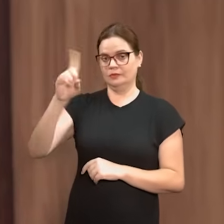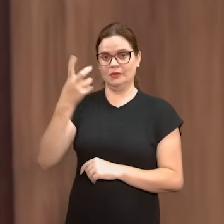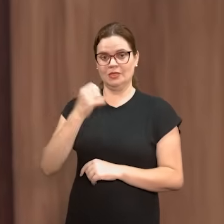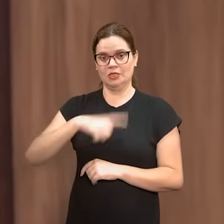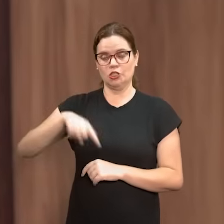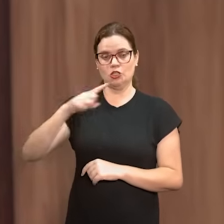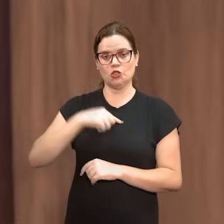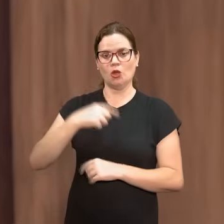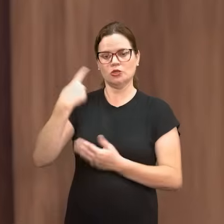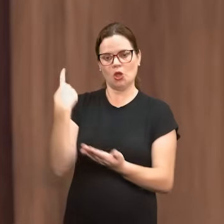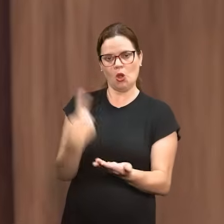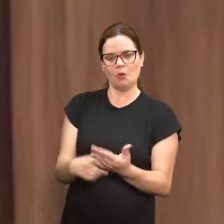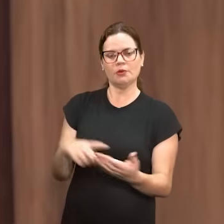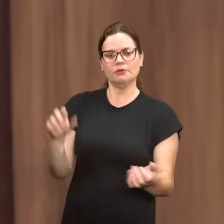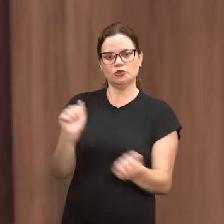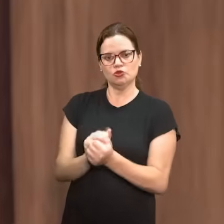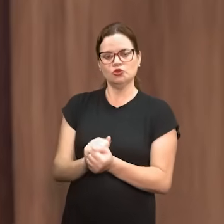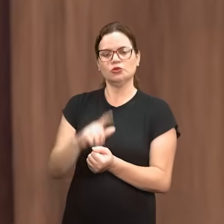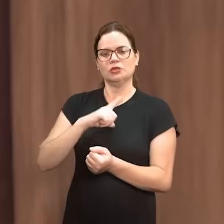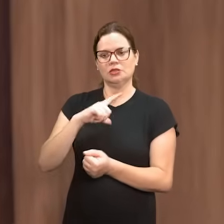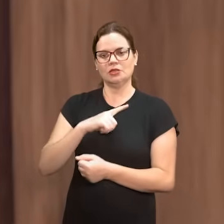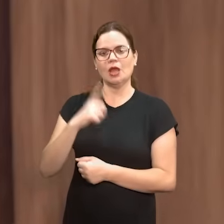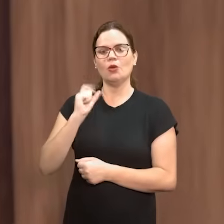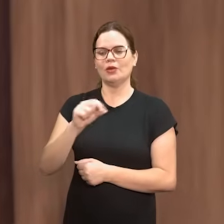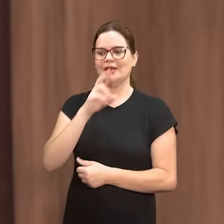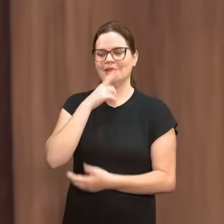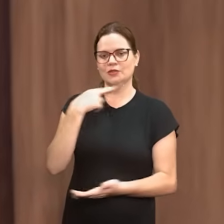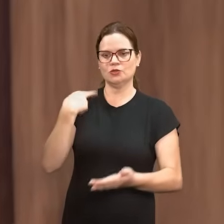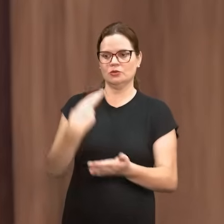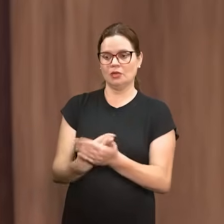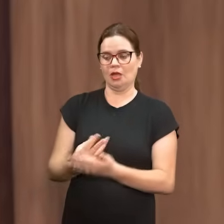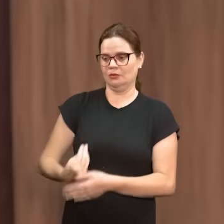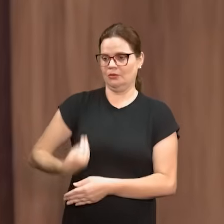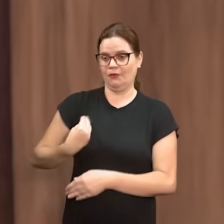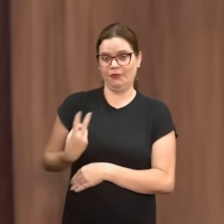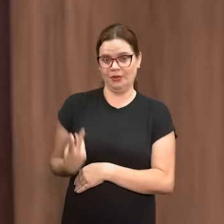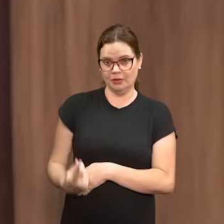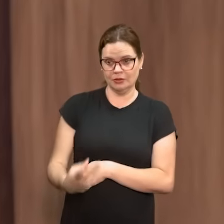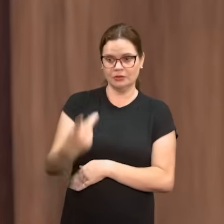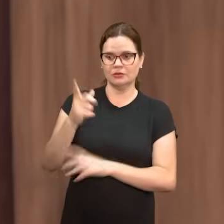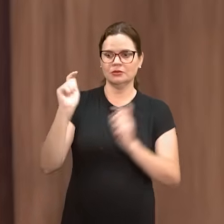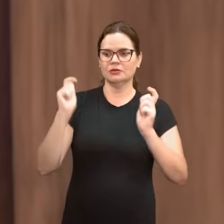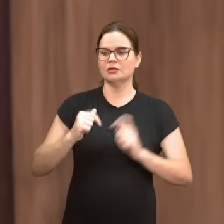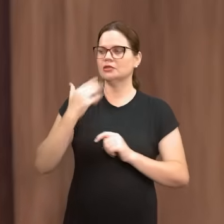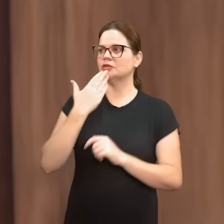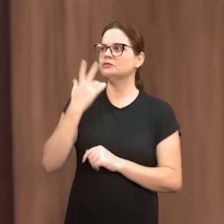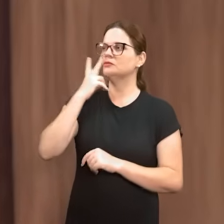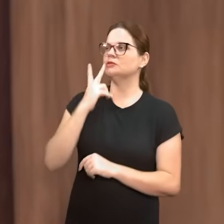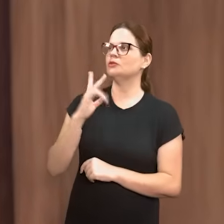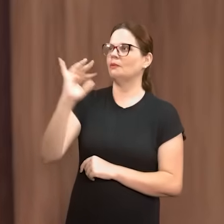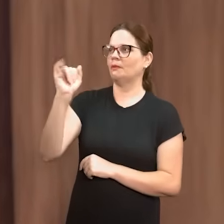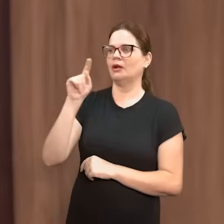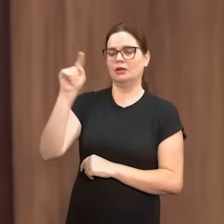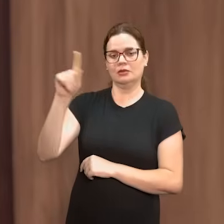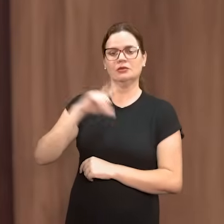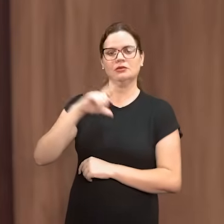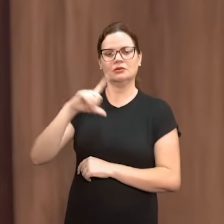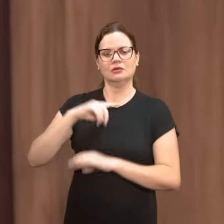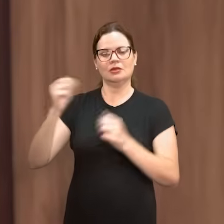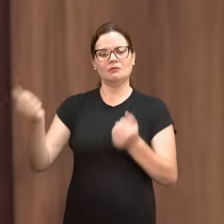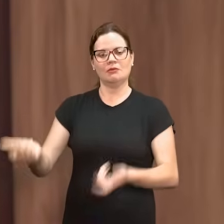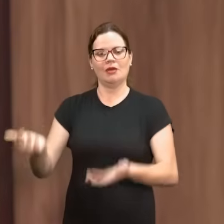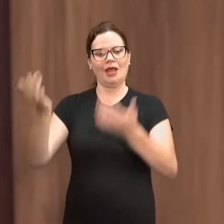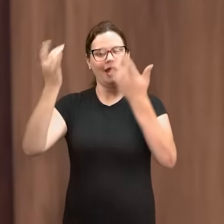nós assumimos um compromisso para gerar filhos para a eternidade, nós podemos ir diante do Pai que Ele tem não